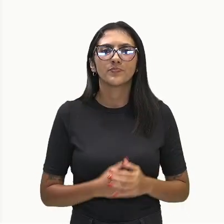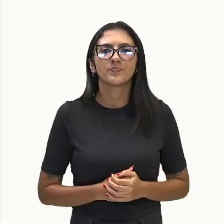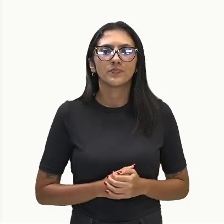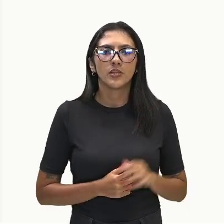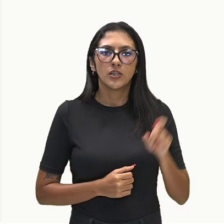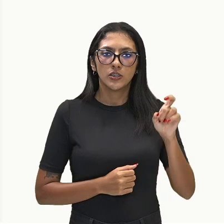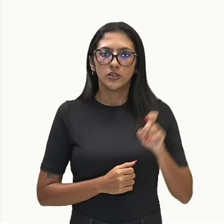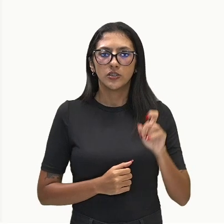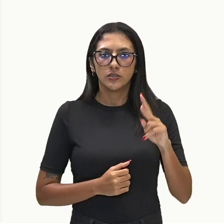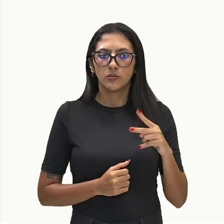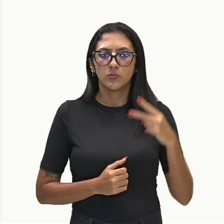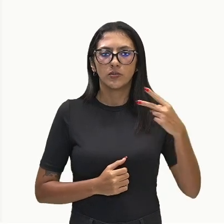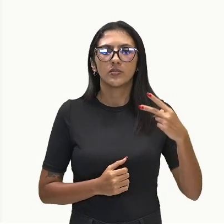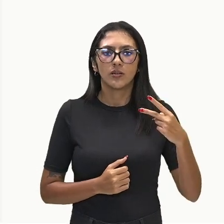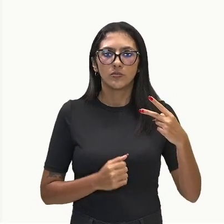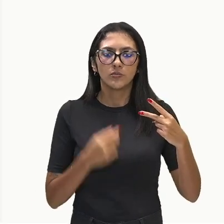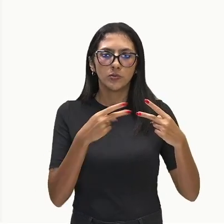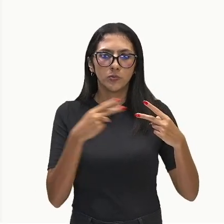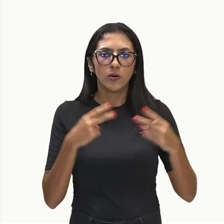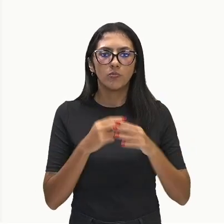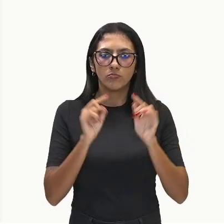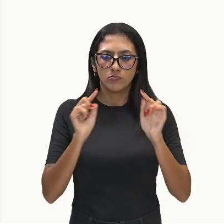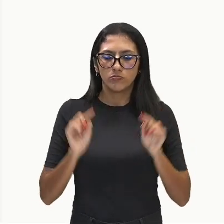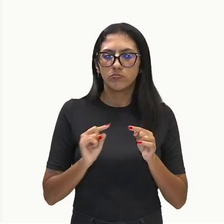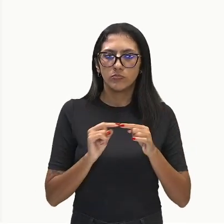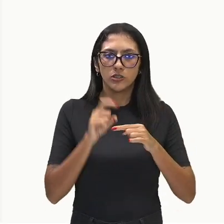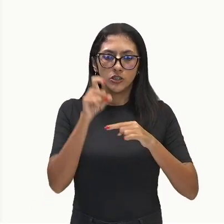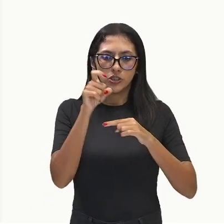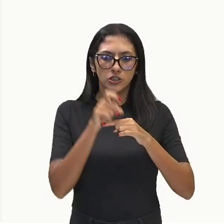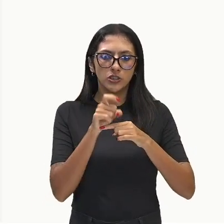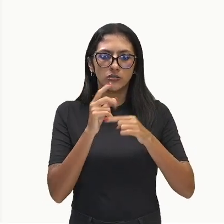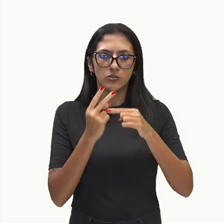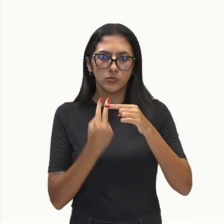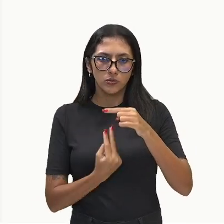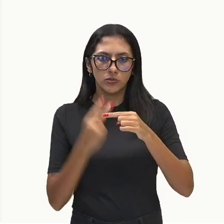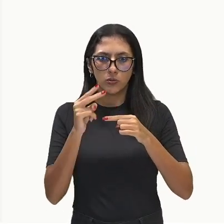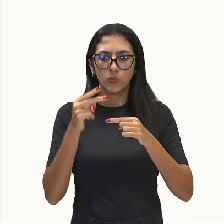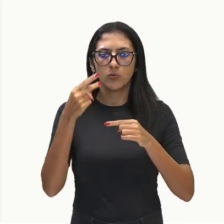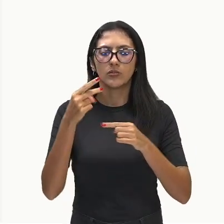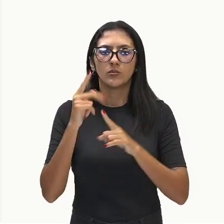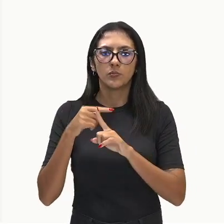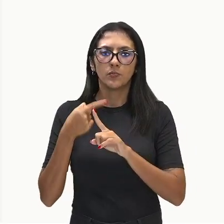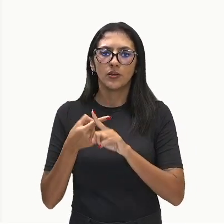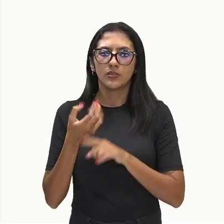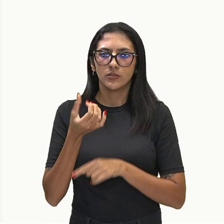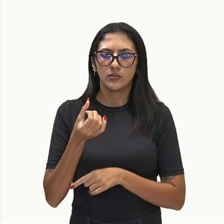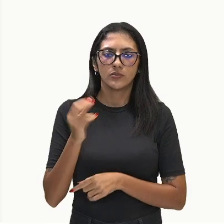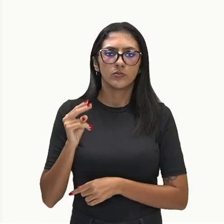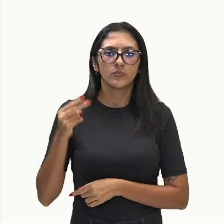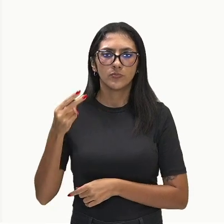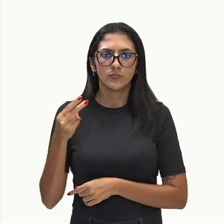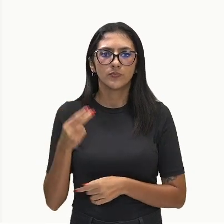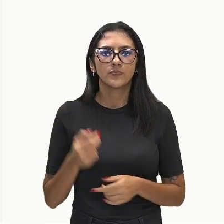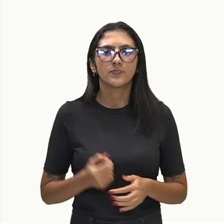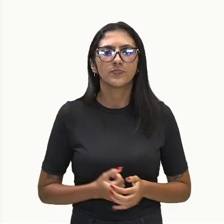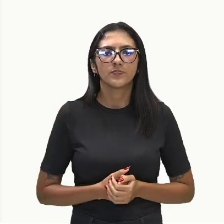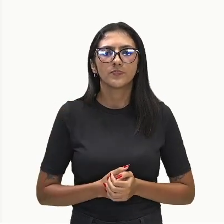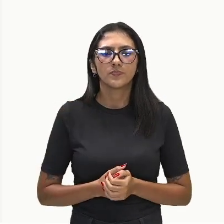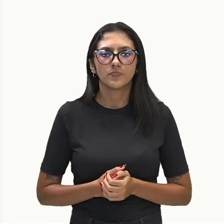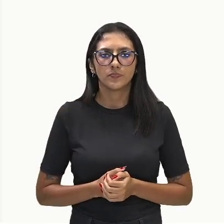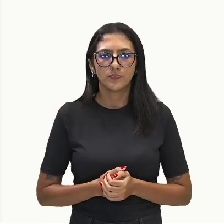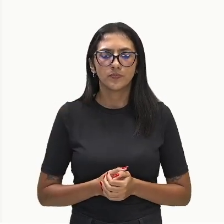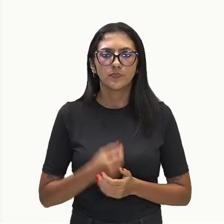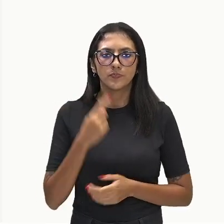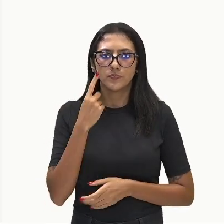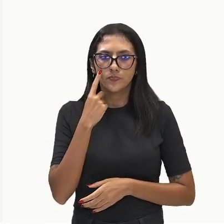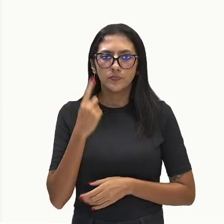ao quadrado igual a x sobre 2 ao quadrado mais 6 ao quadrado. X ao quadrado é igual a